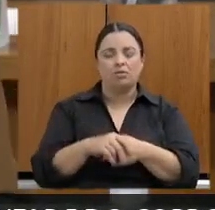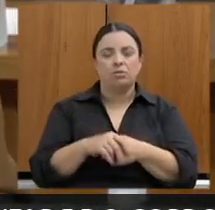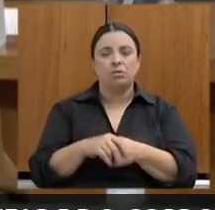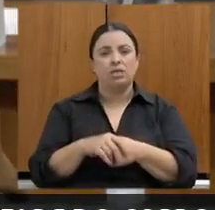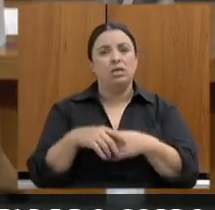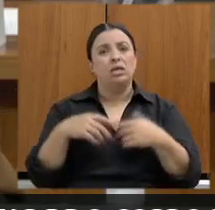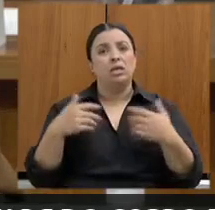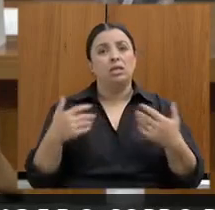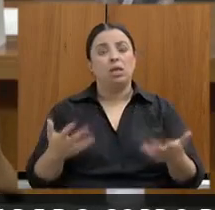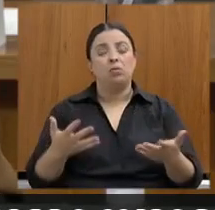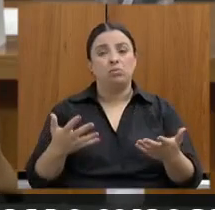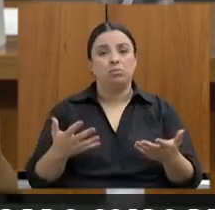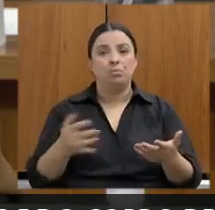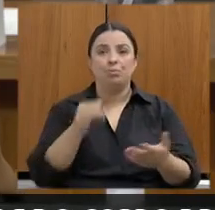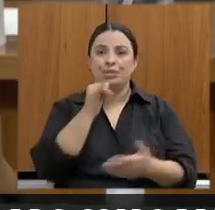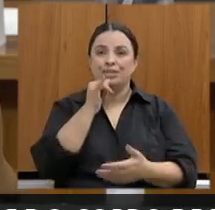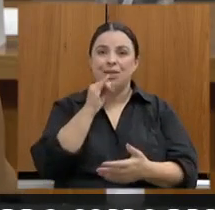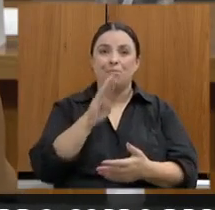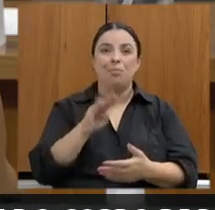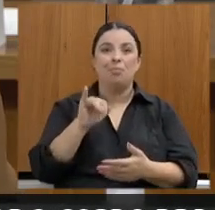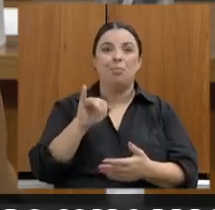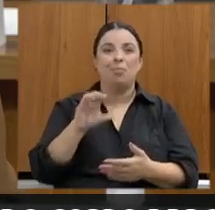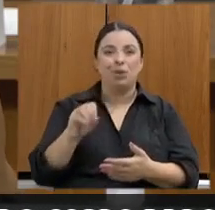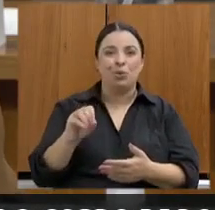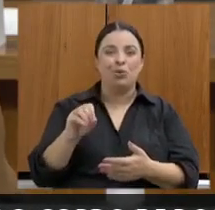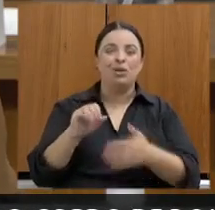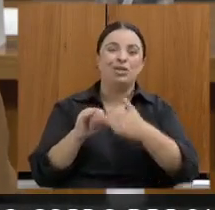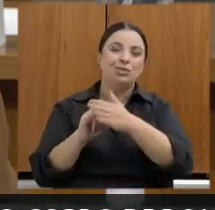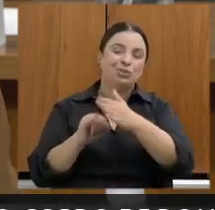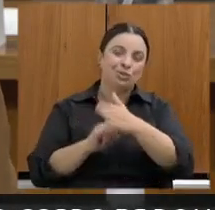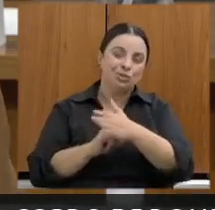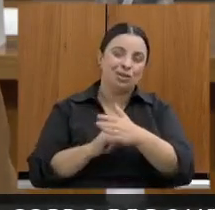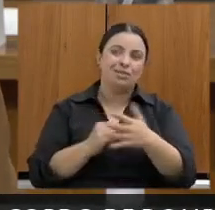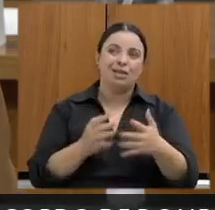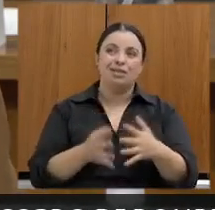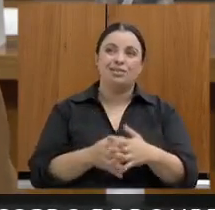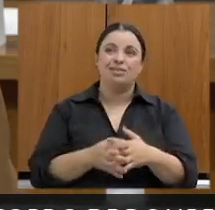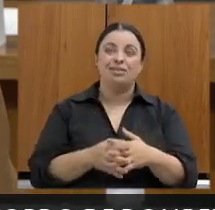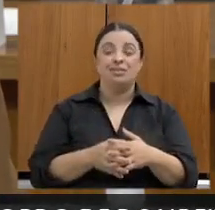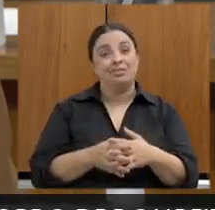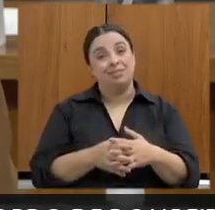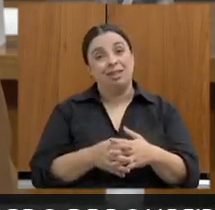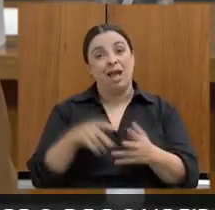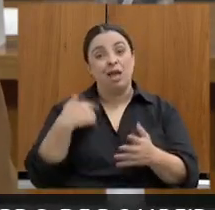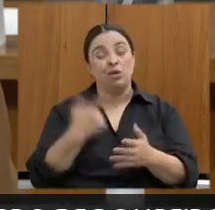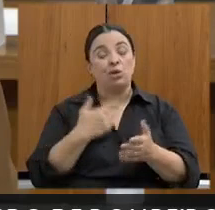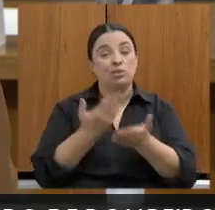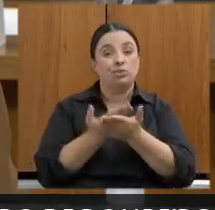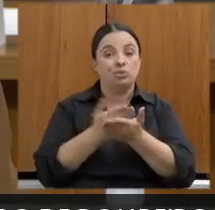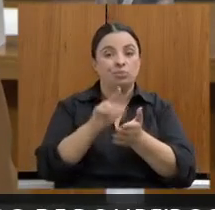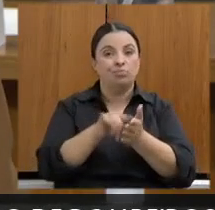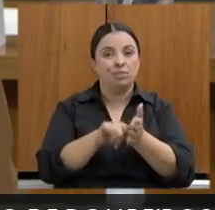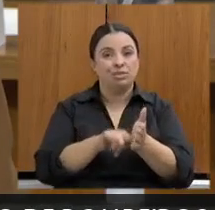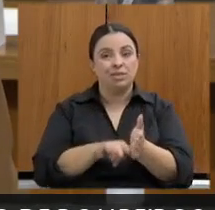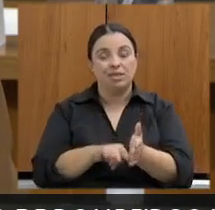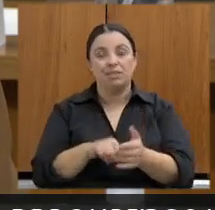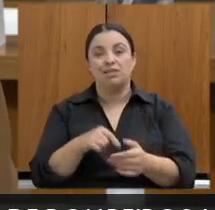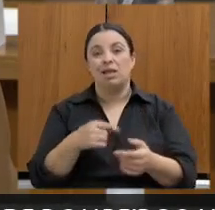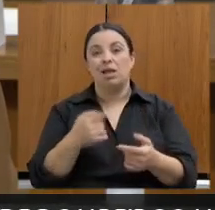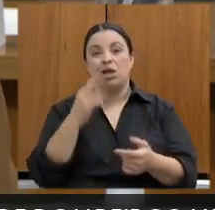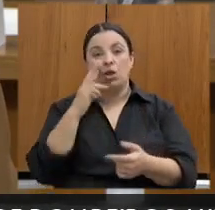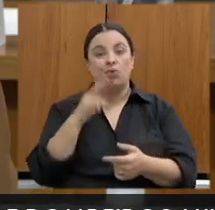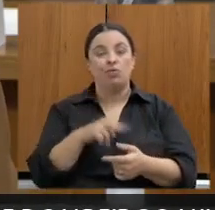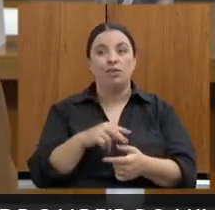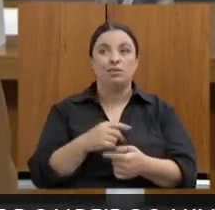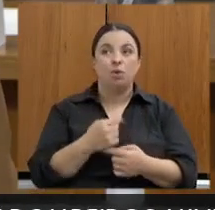é como se fosse o que se chama aí do Bico institucionalizado no nosso estudo Ficou claro né que isso aí depois do primeiro